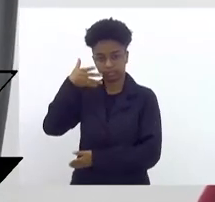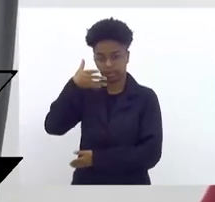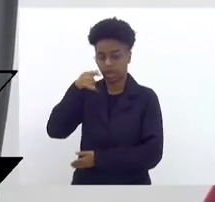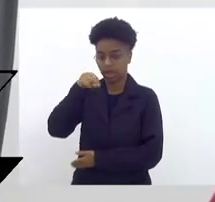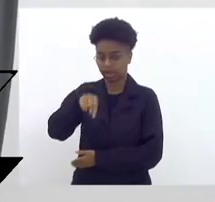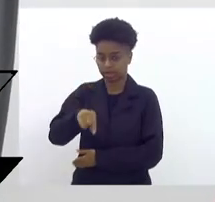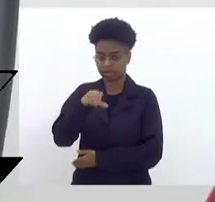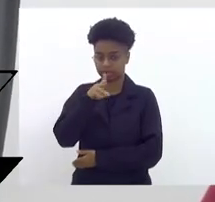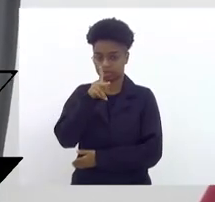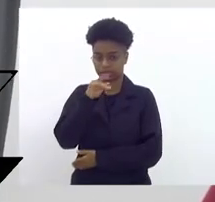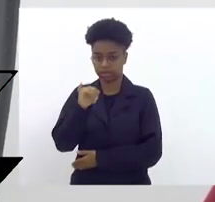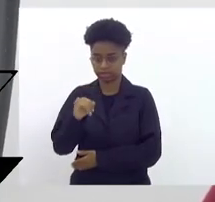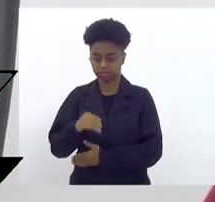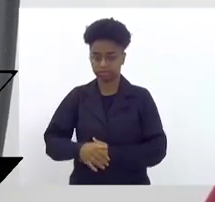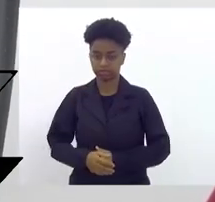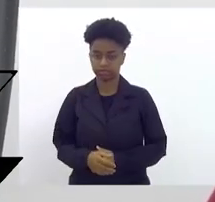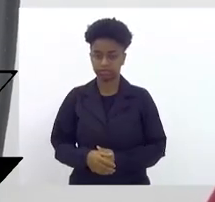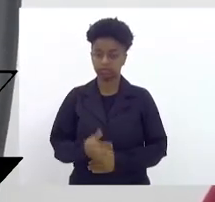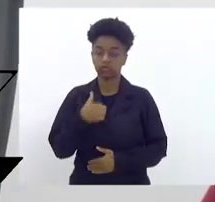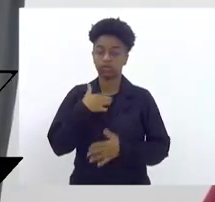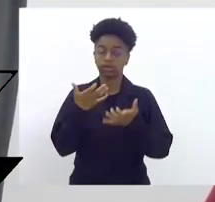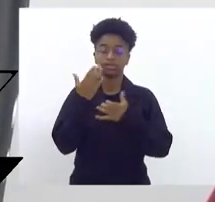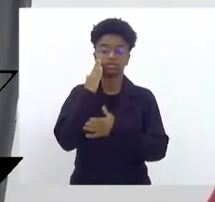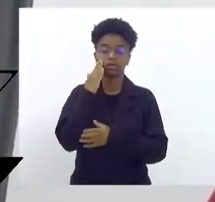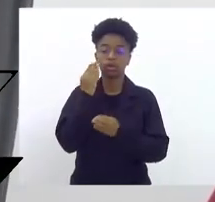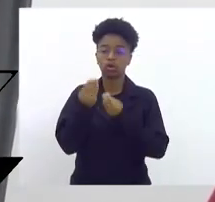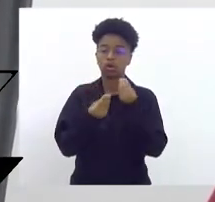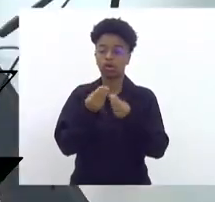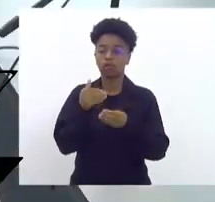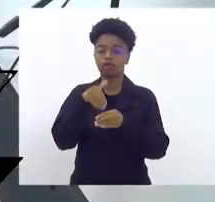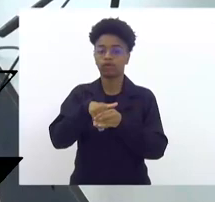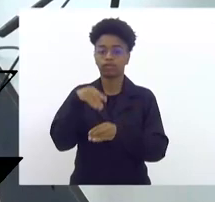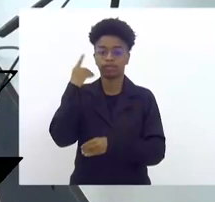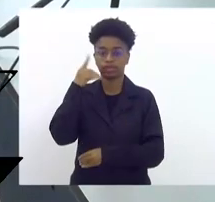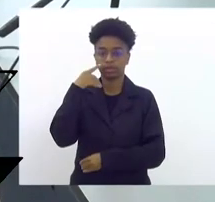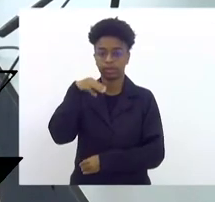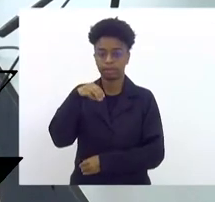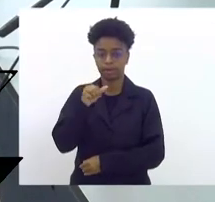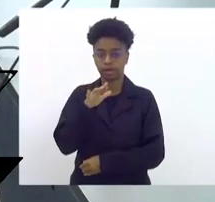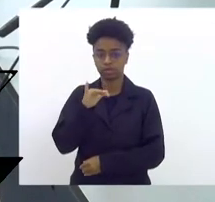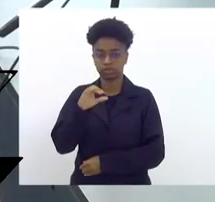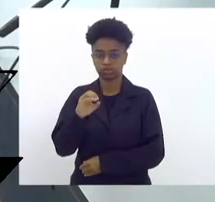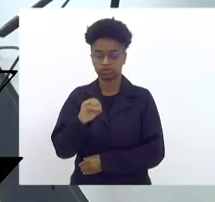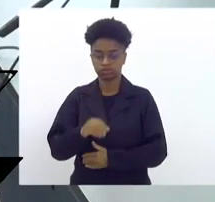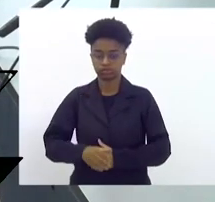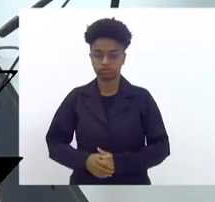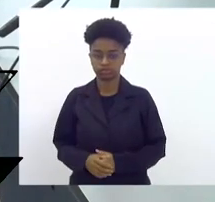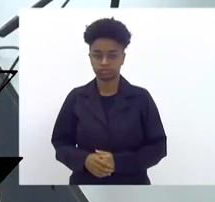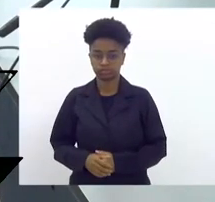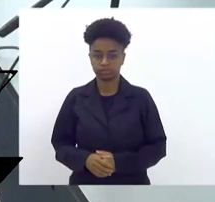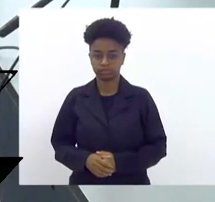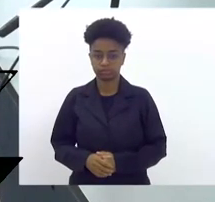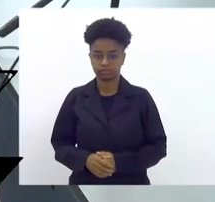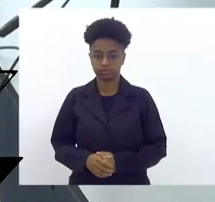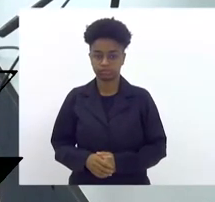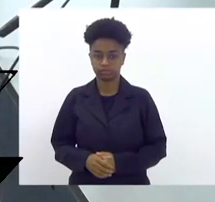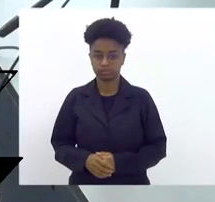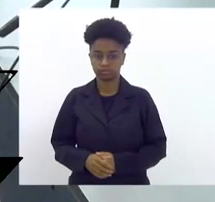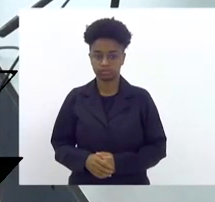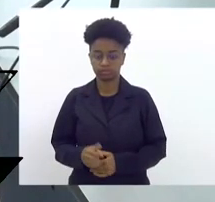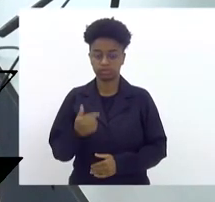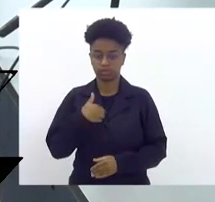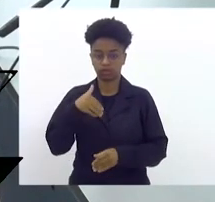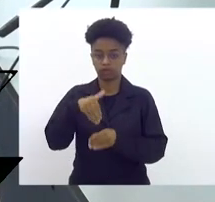por esta CPI Então gostaria de saber como o voto Deputado Márcio Gualberto Eu